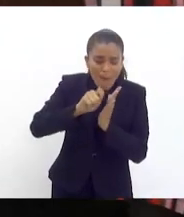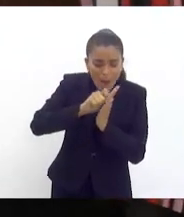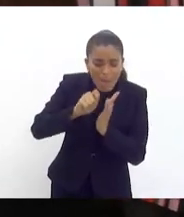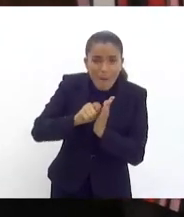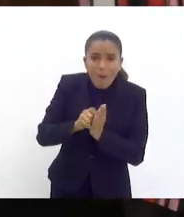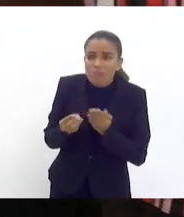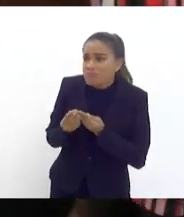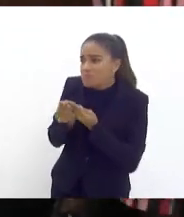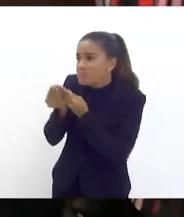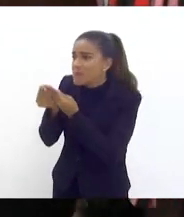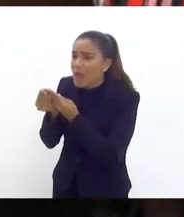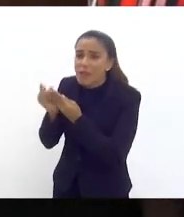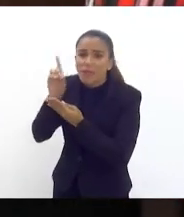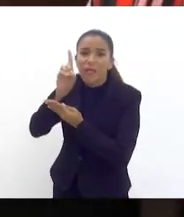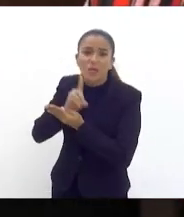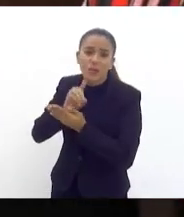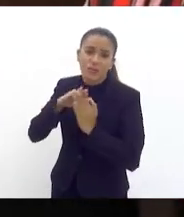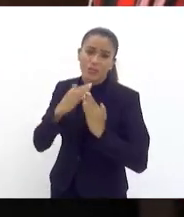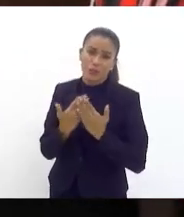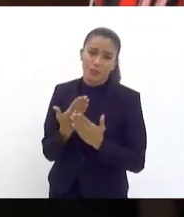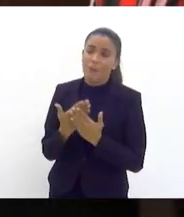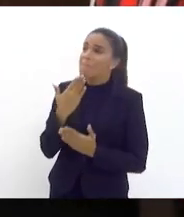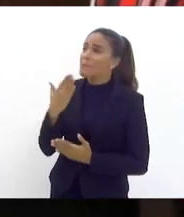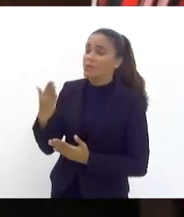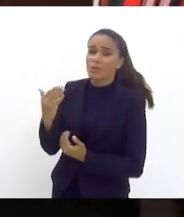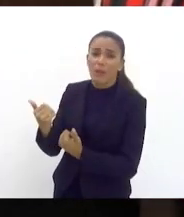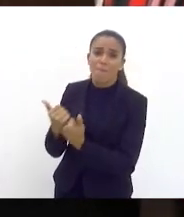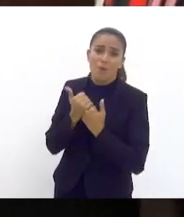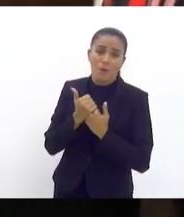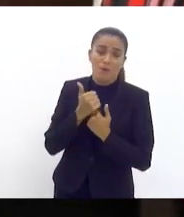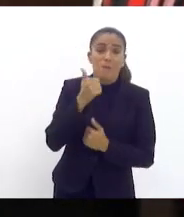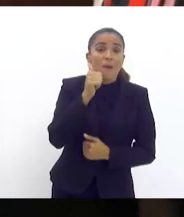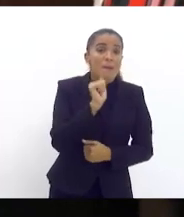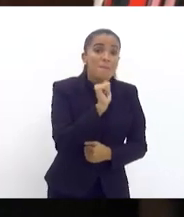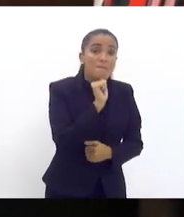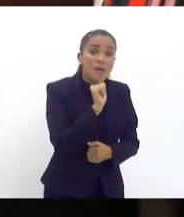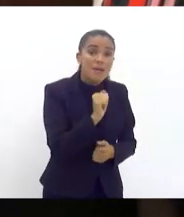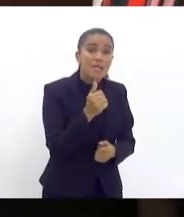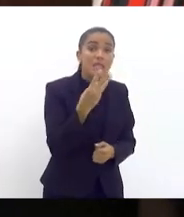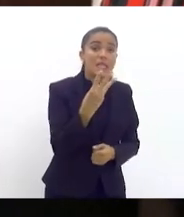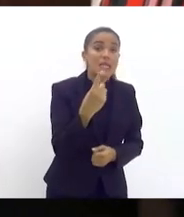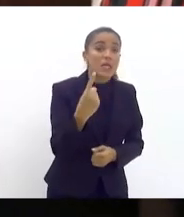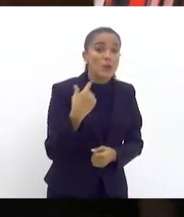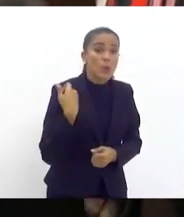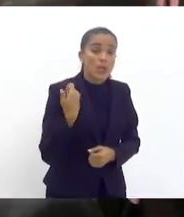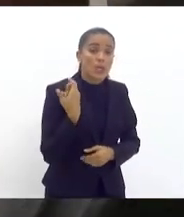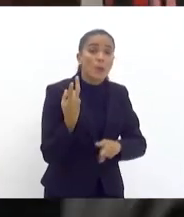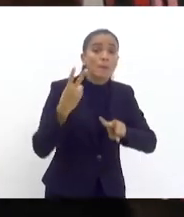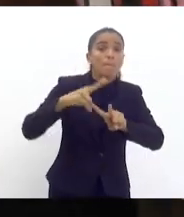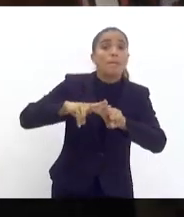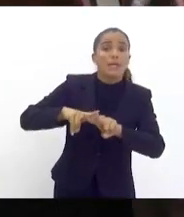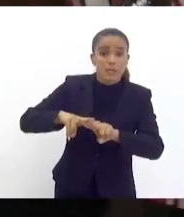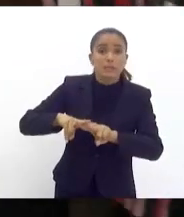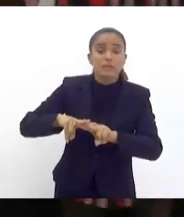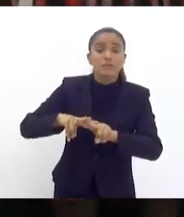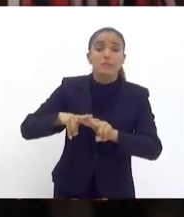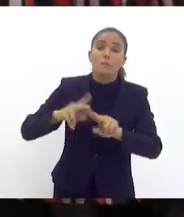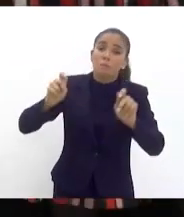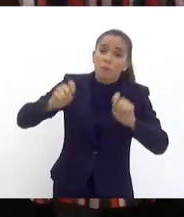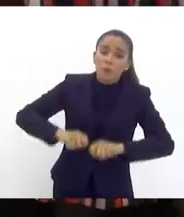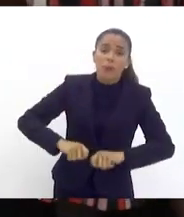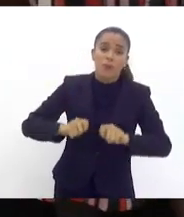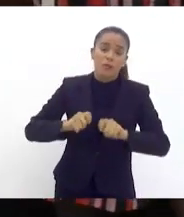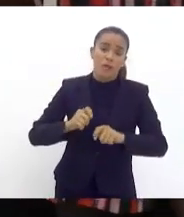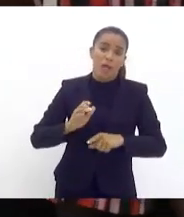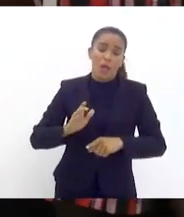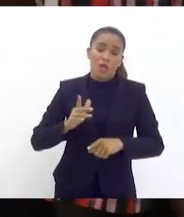escola, pedindo apoio para que a mãe de 31 anos de idade, que vivia em cárcere privado, pudesse receber